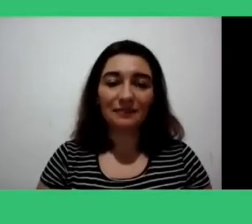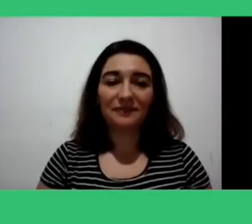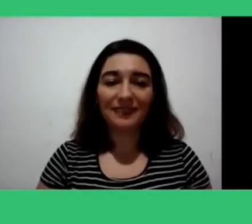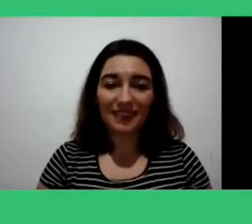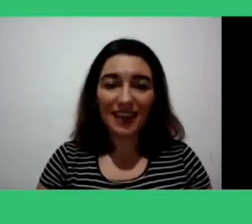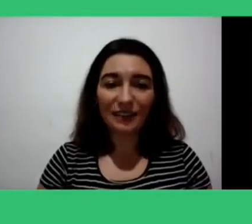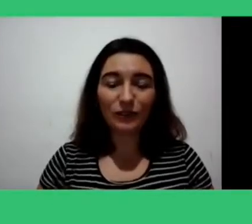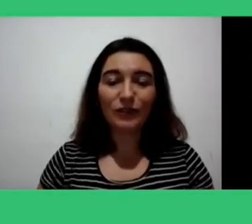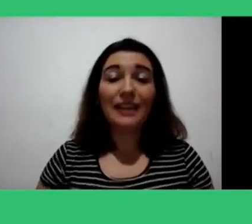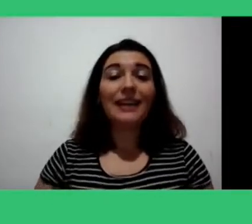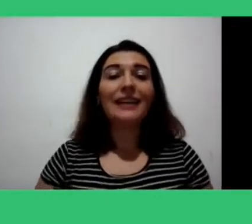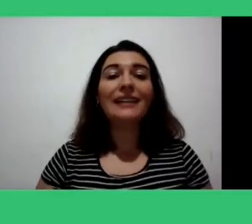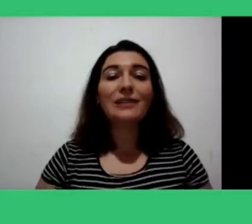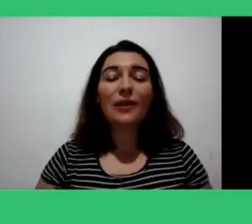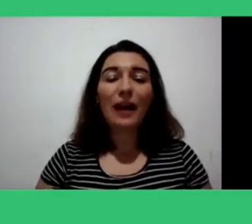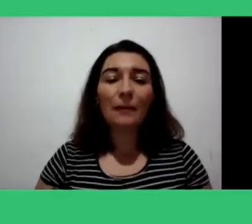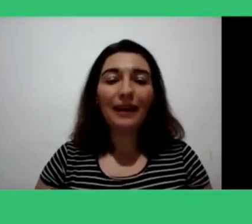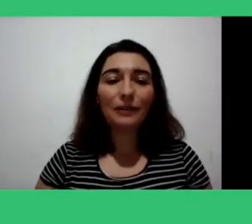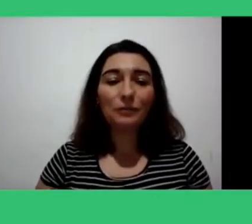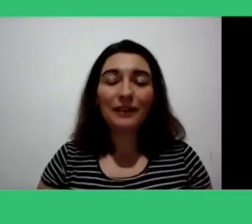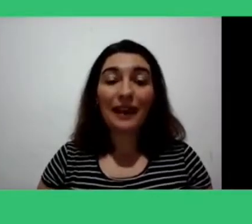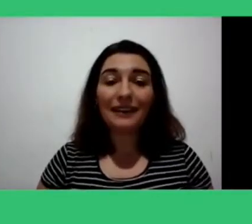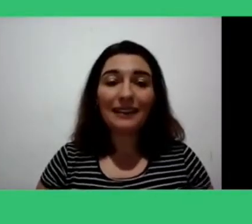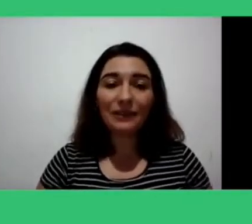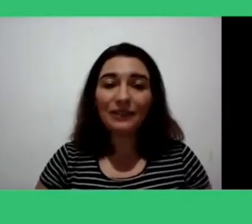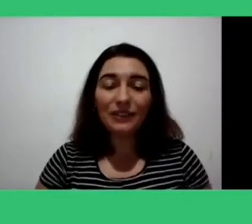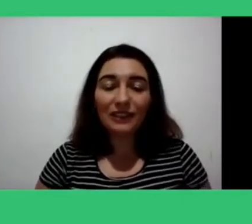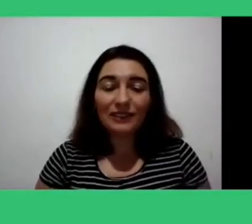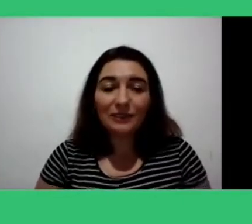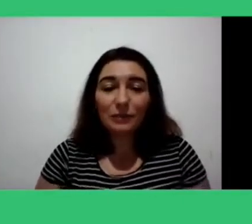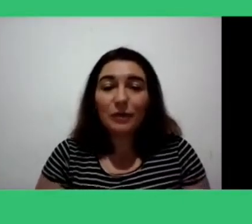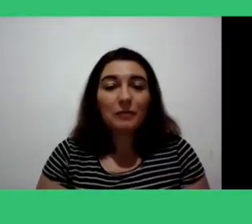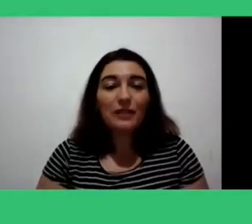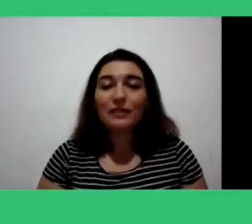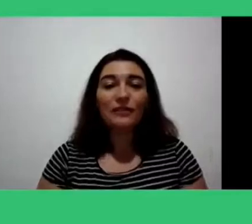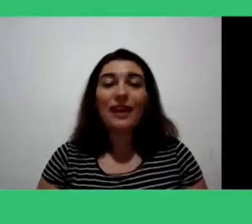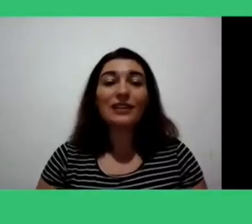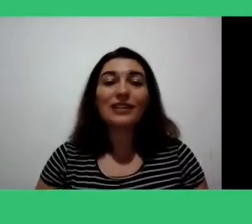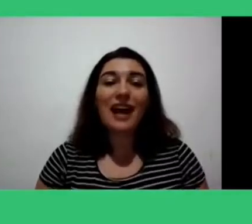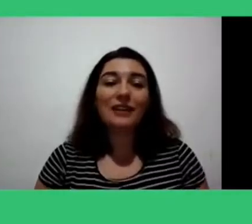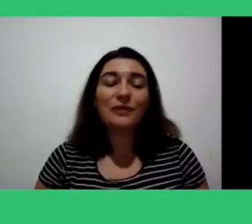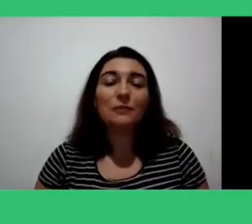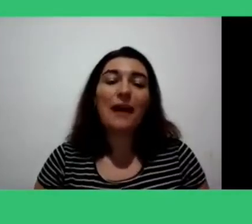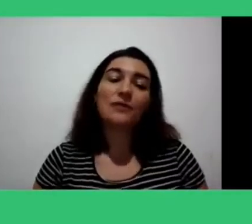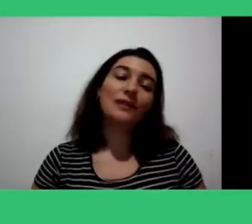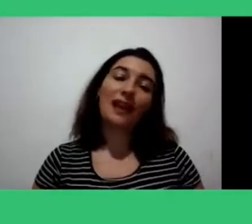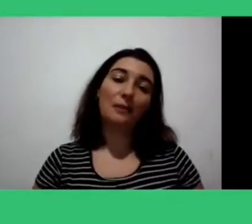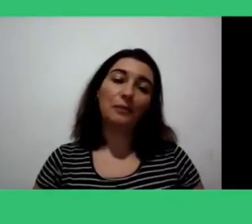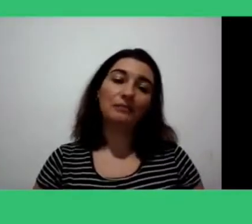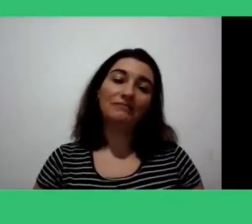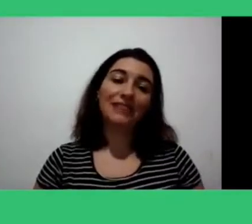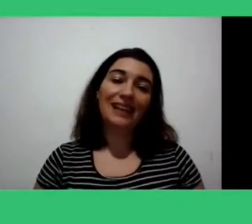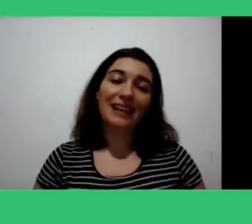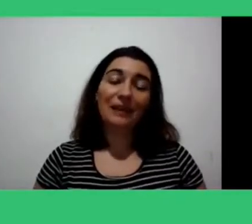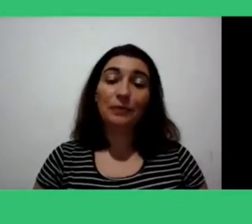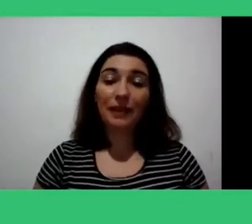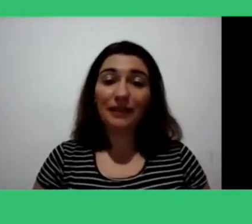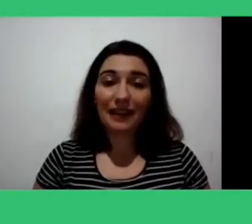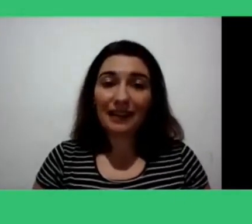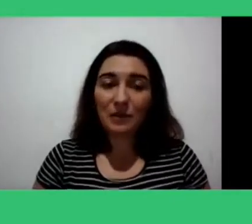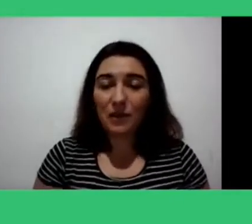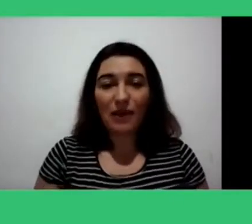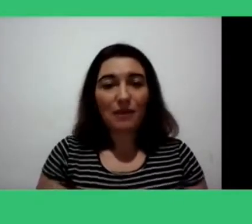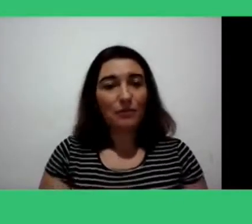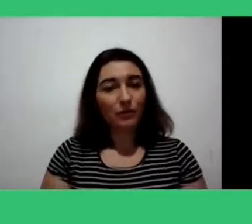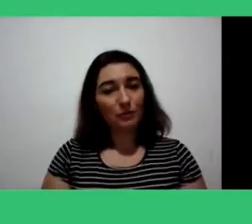etc. Certo? E deslocamento, porque a língua, gente, nos permite viajar no espaço e tempo. Por meio